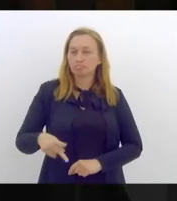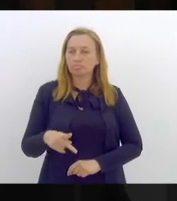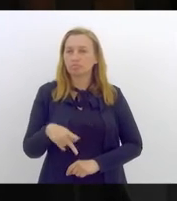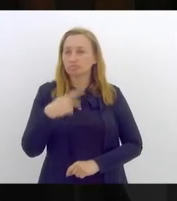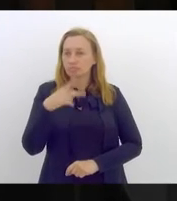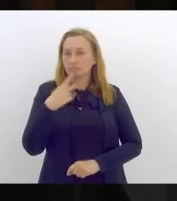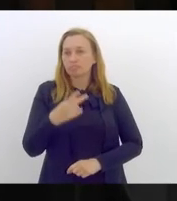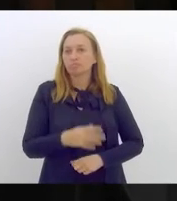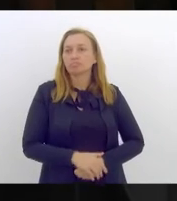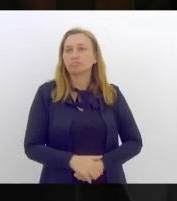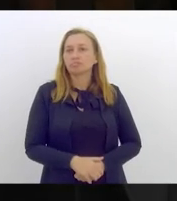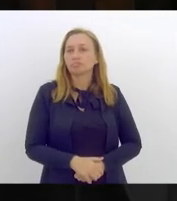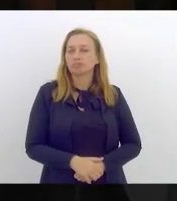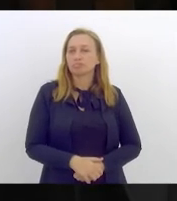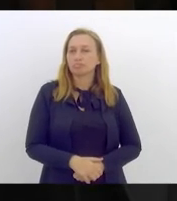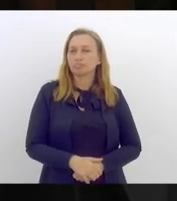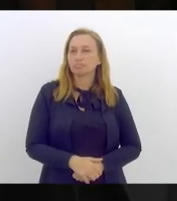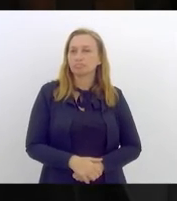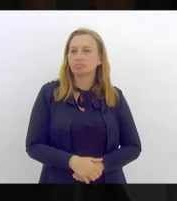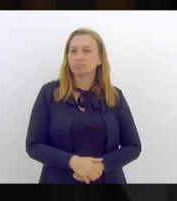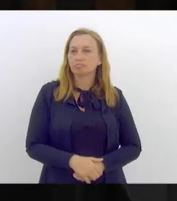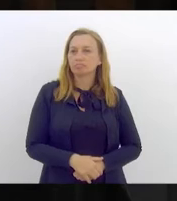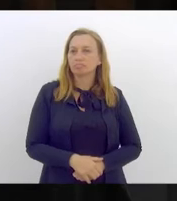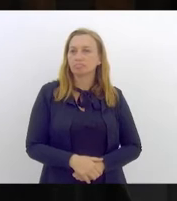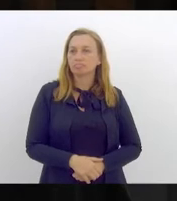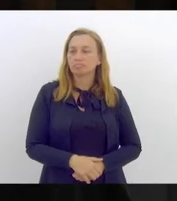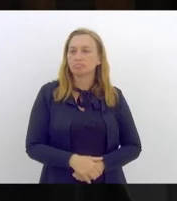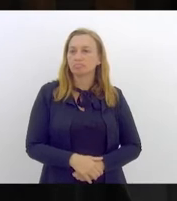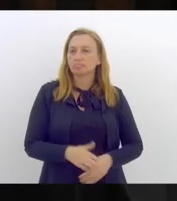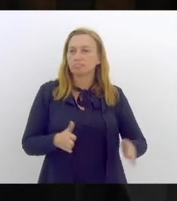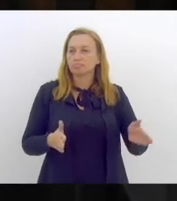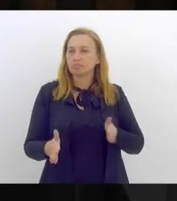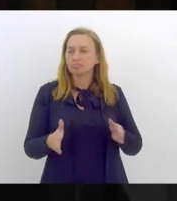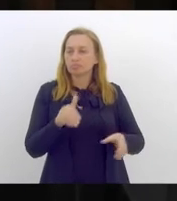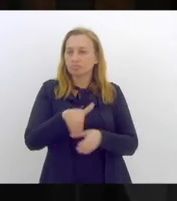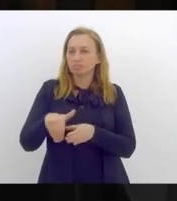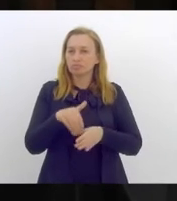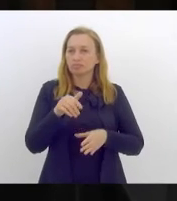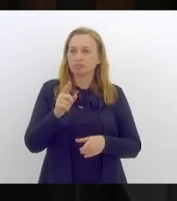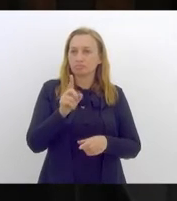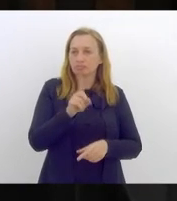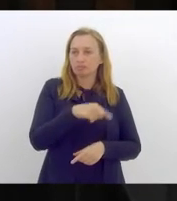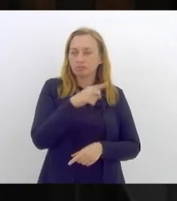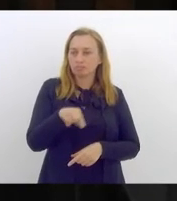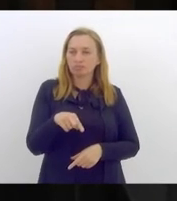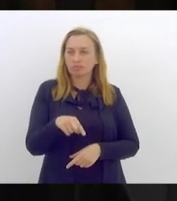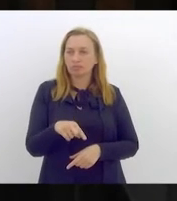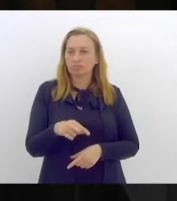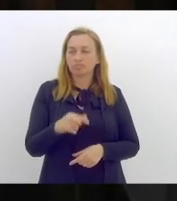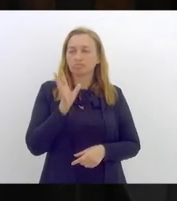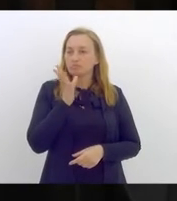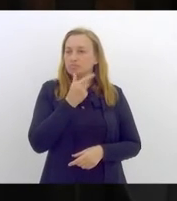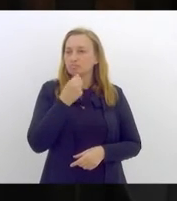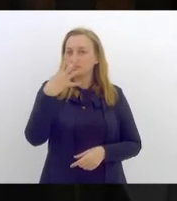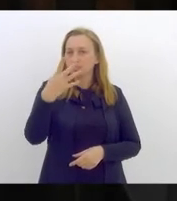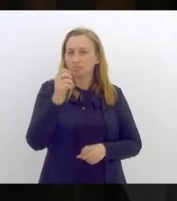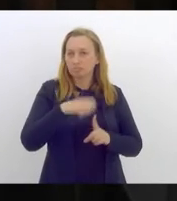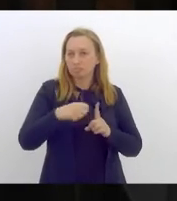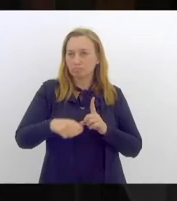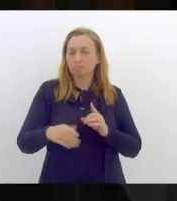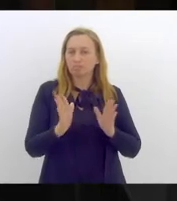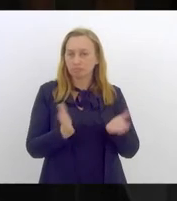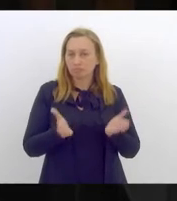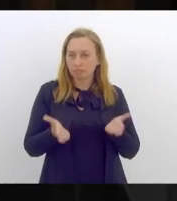alegou que o calendário eleitoral proibia. Demorou 4 meses para nomear os professores.